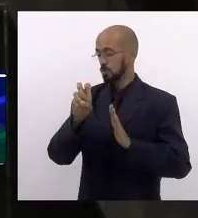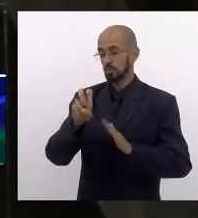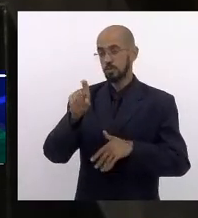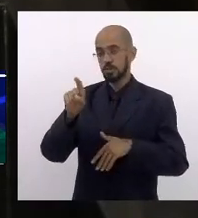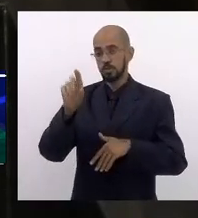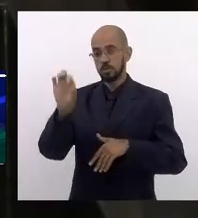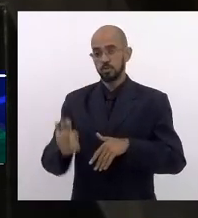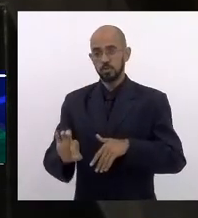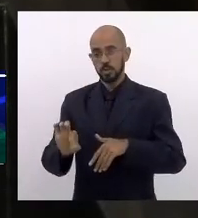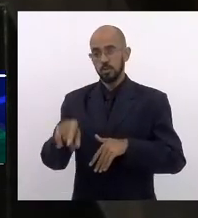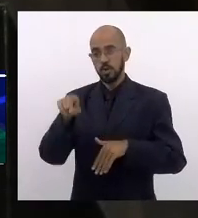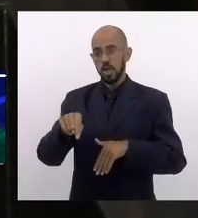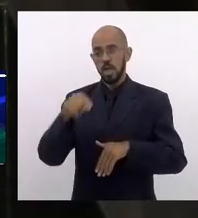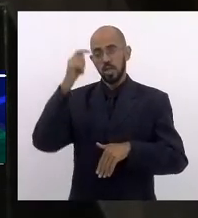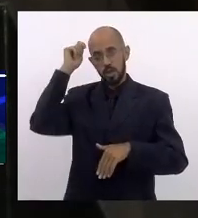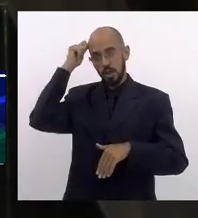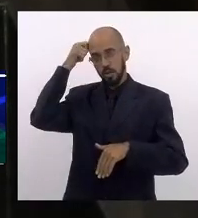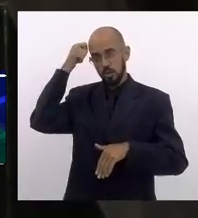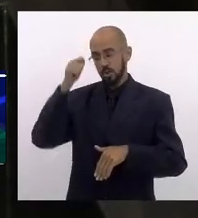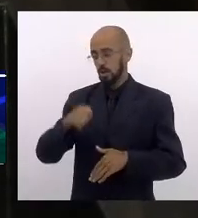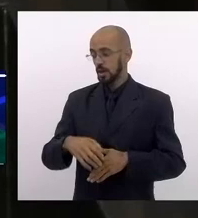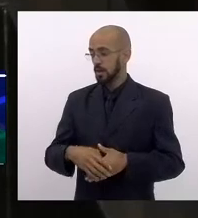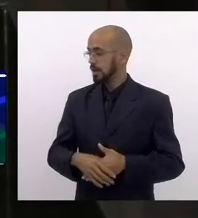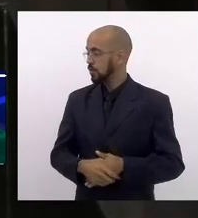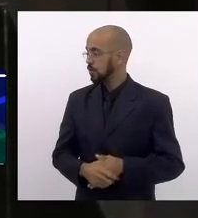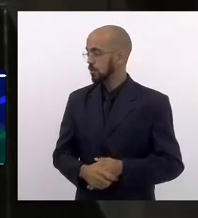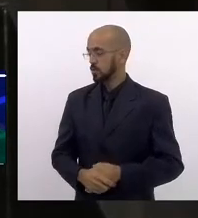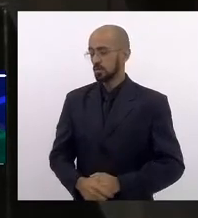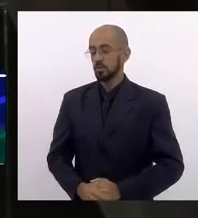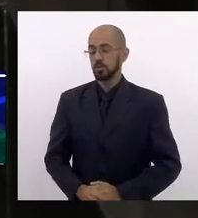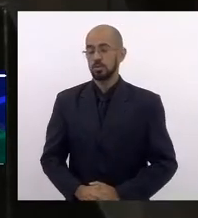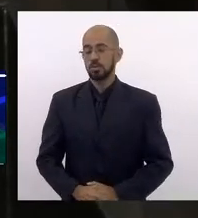Mas olha a defasagem. Entre, de